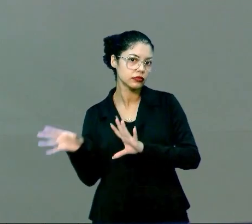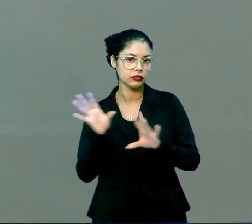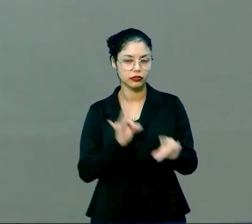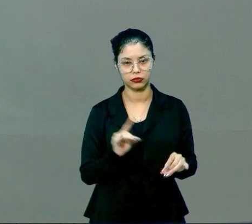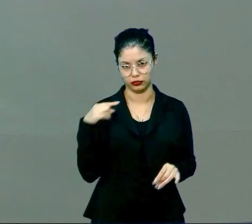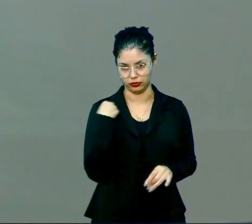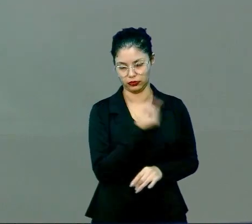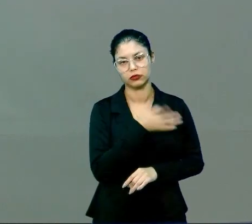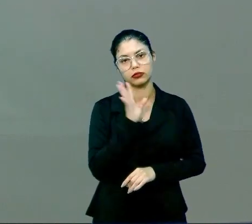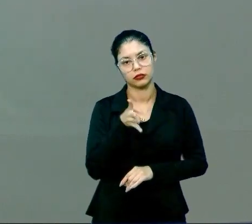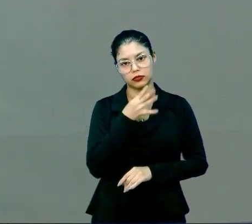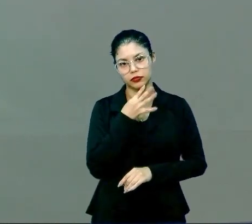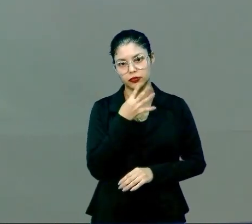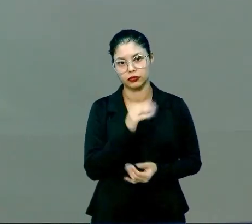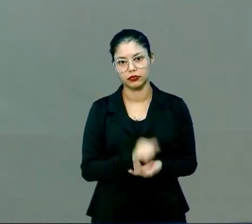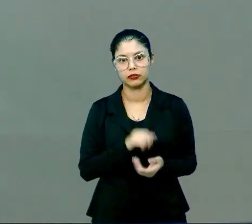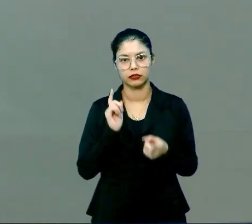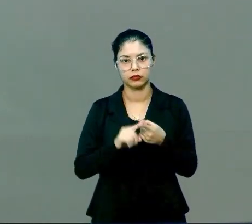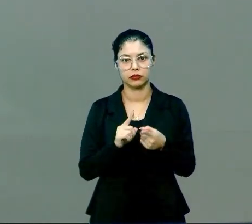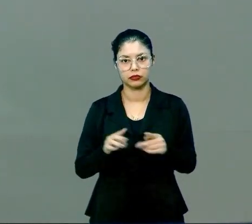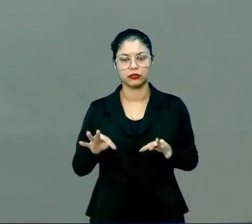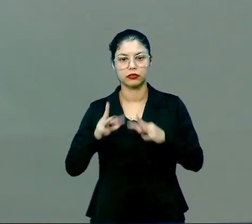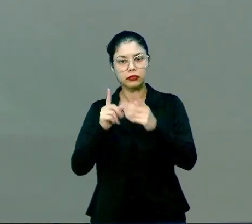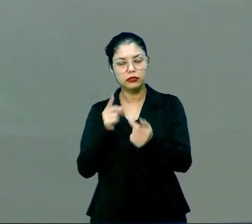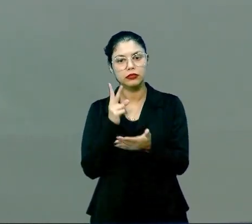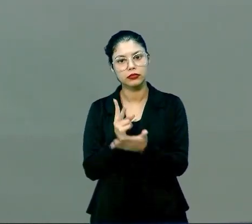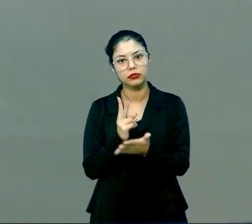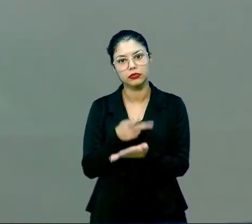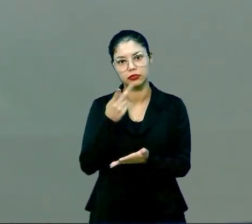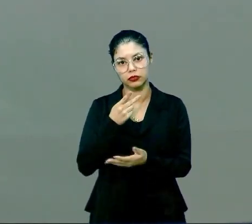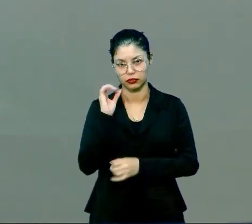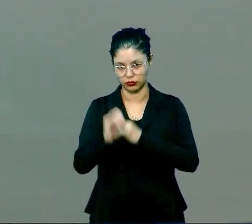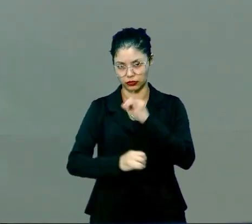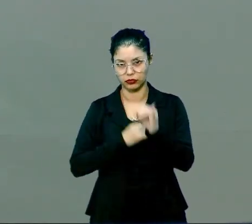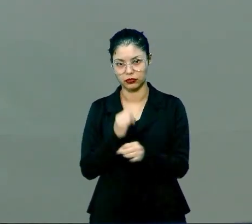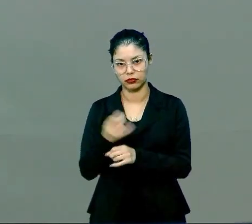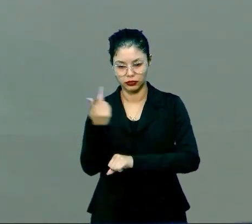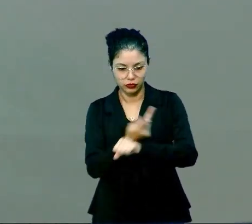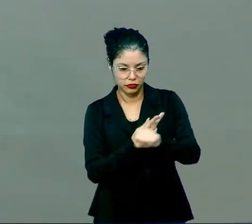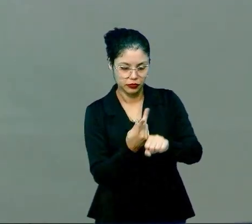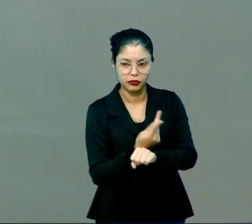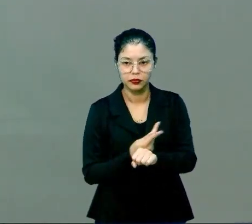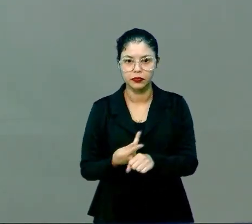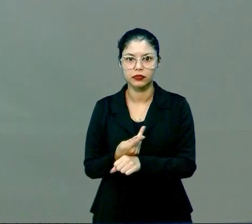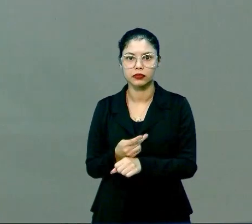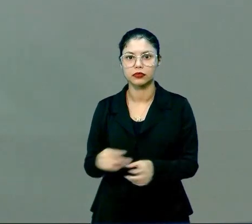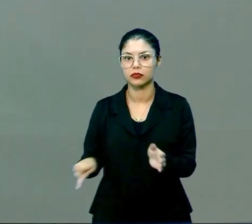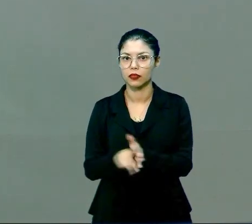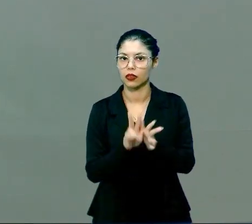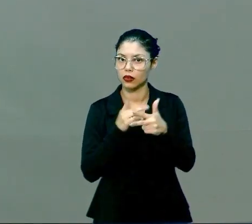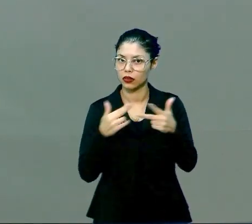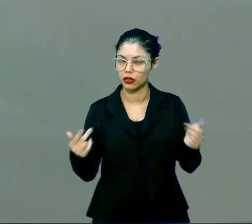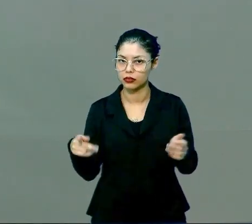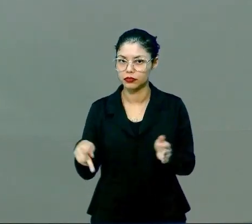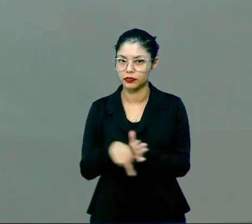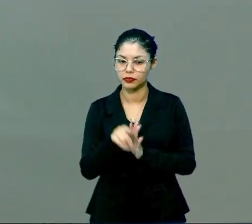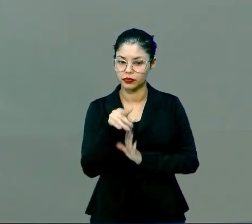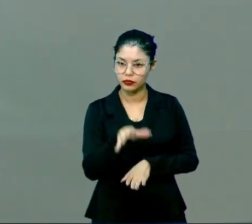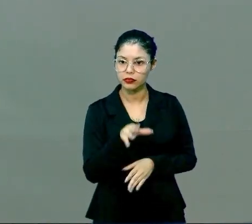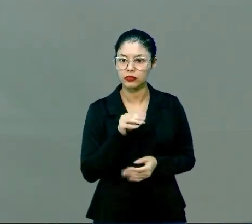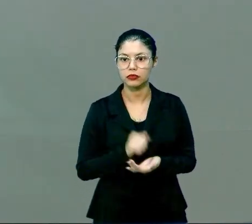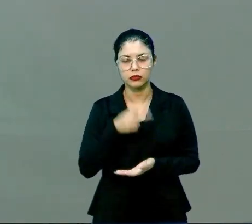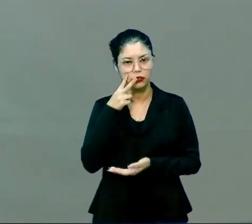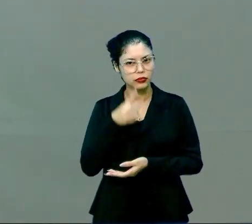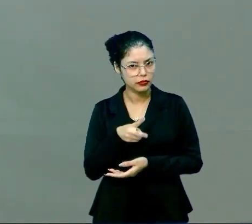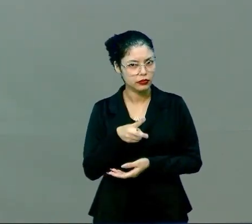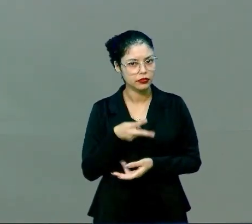aí o que nós já conhecemos, porque todas as vezes que nós vamos à internet e nós procuramos um determinado objeto específico,